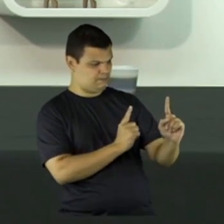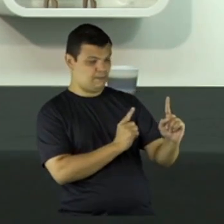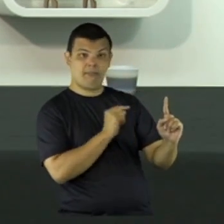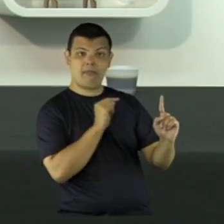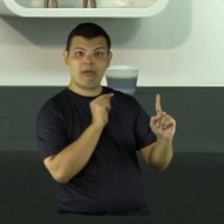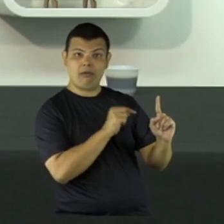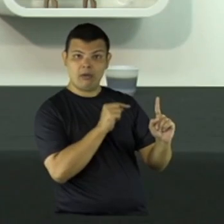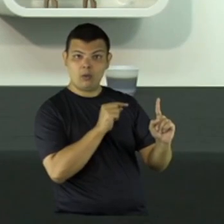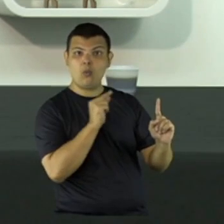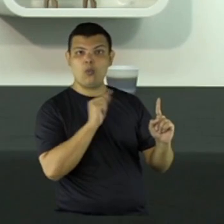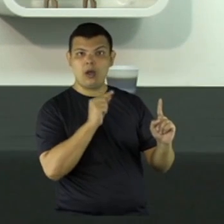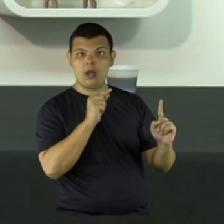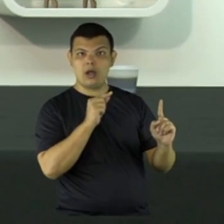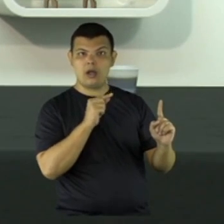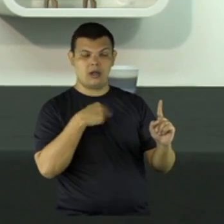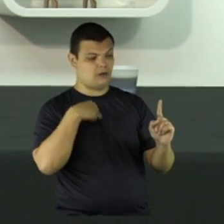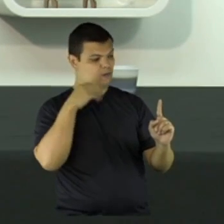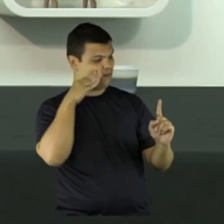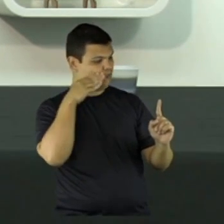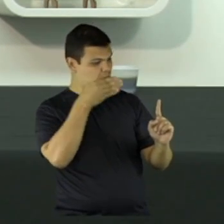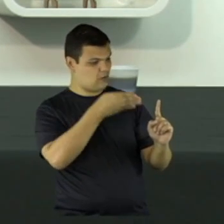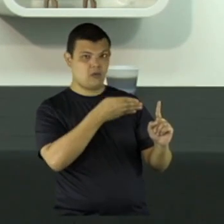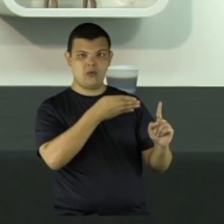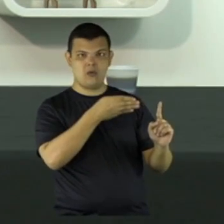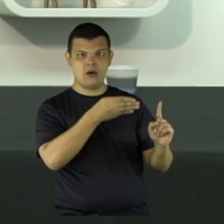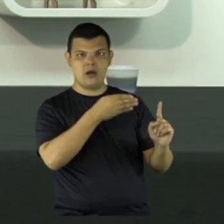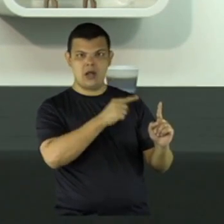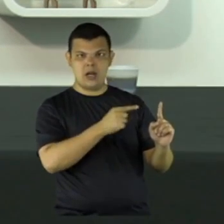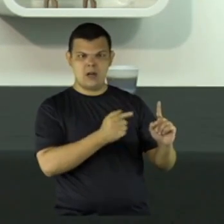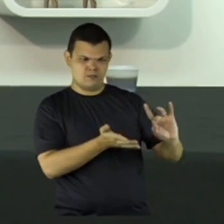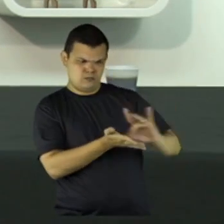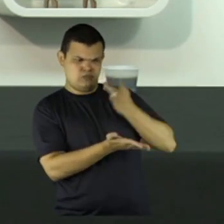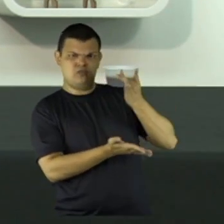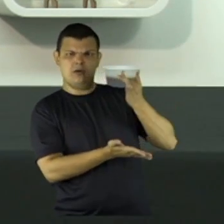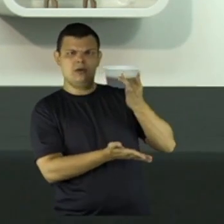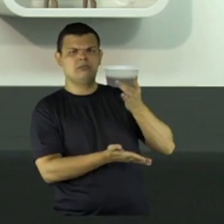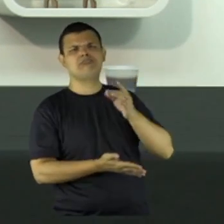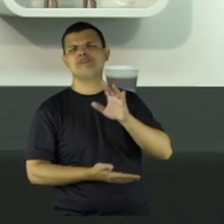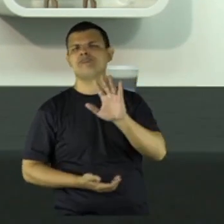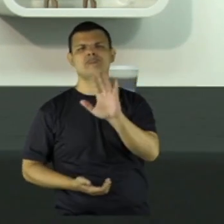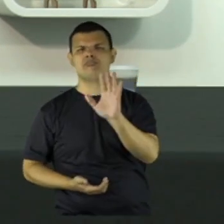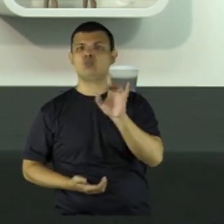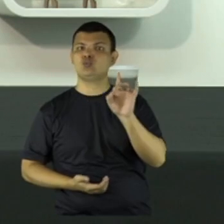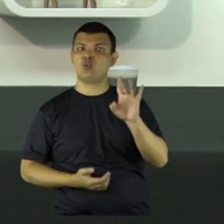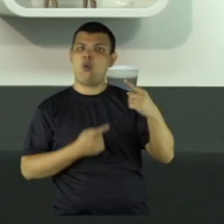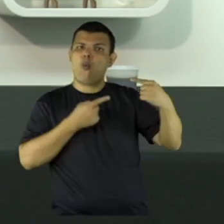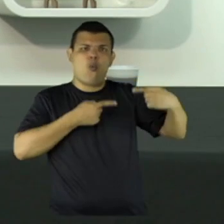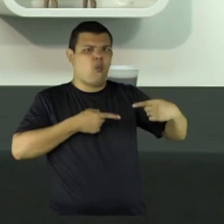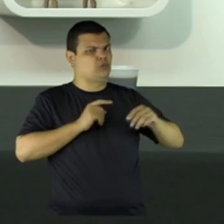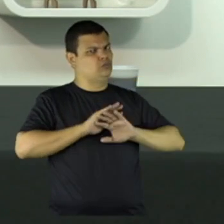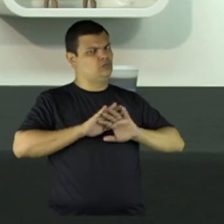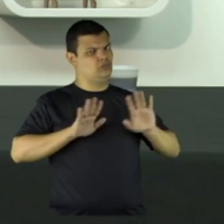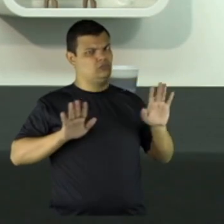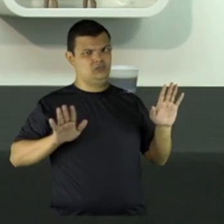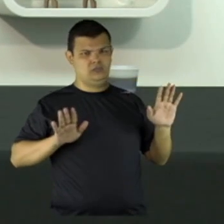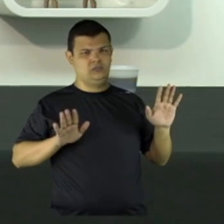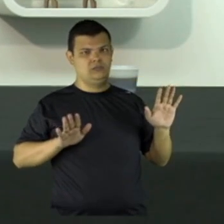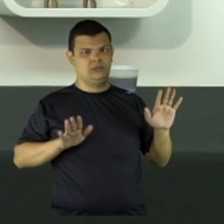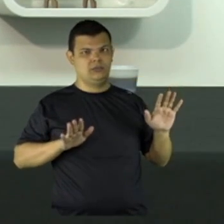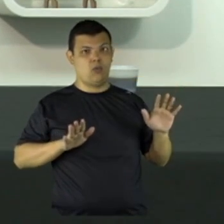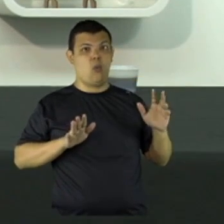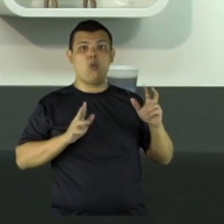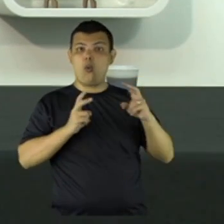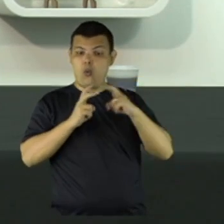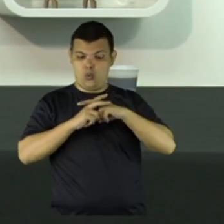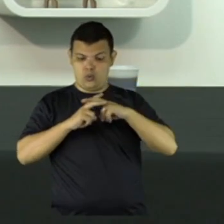cabe a gente ressaltar: o seu adversário ele não é seu inimigo, ele é apenas seu oponente. Então, quando você